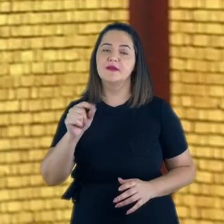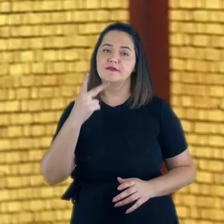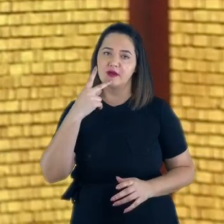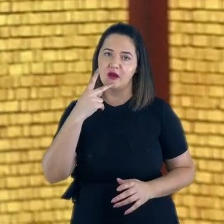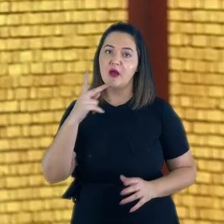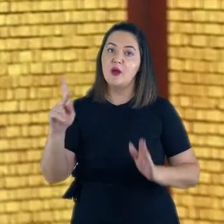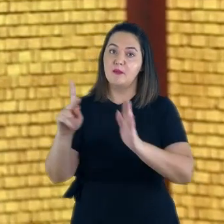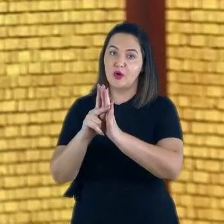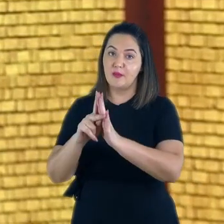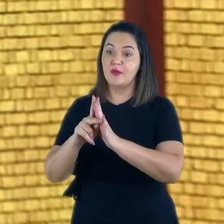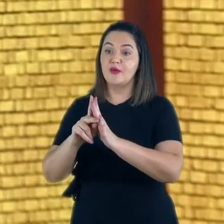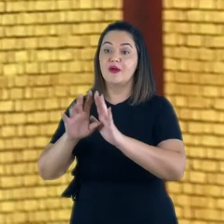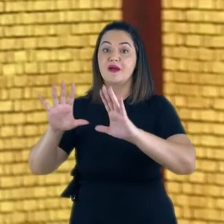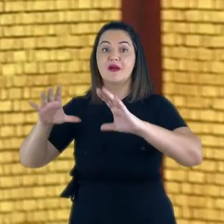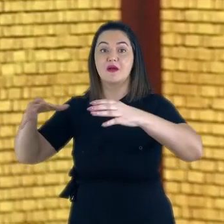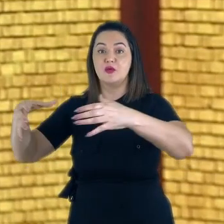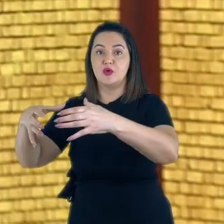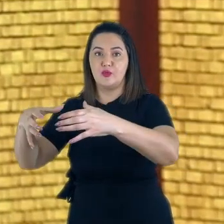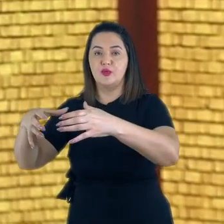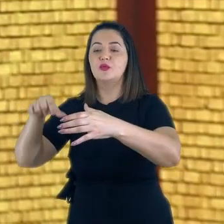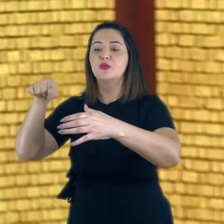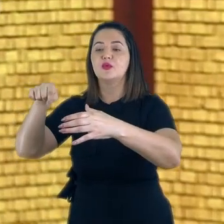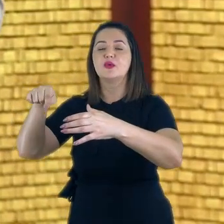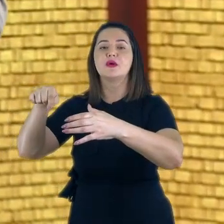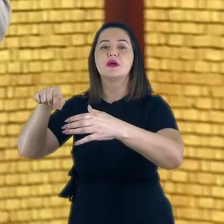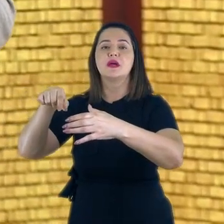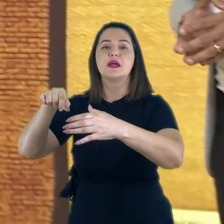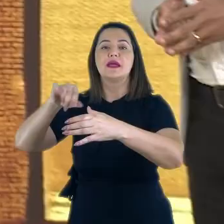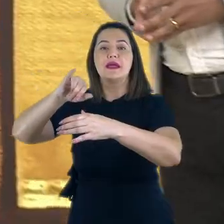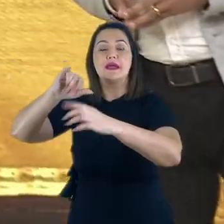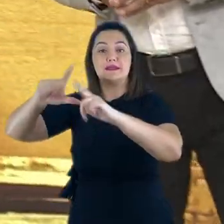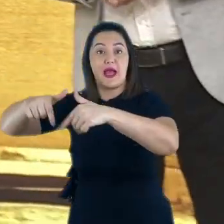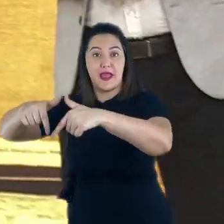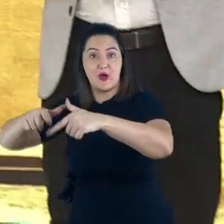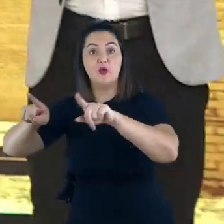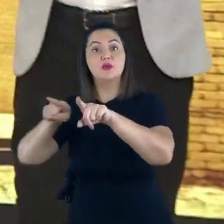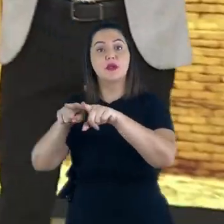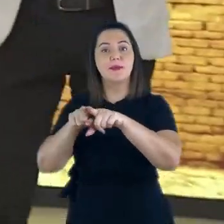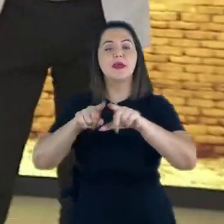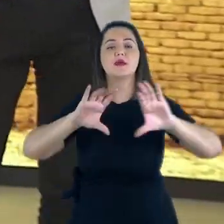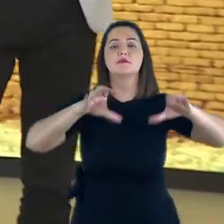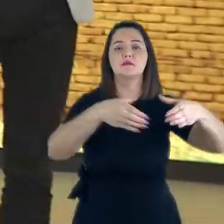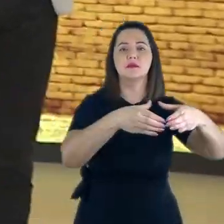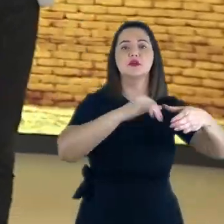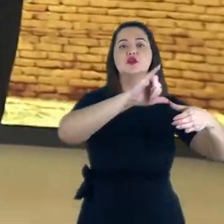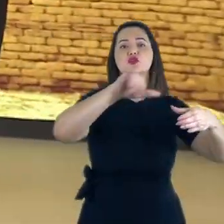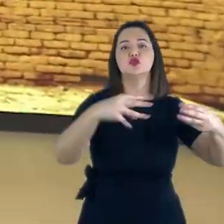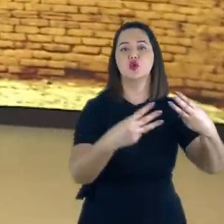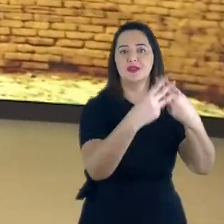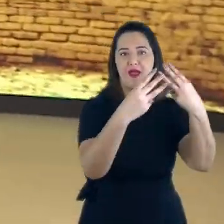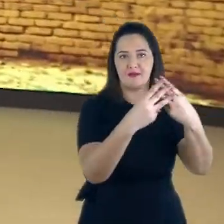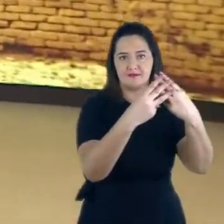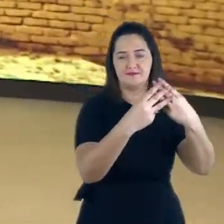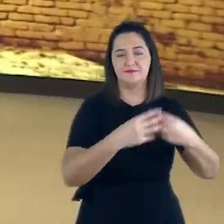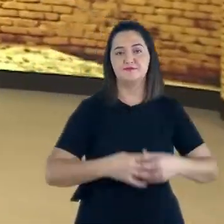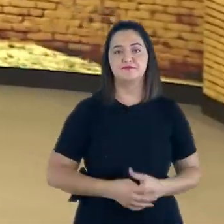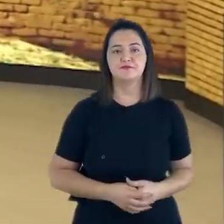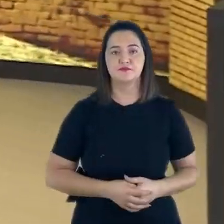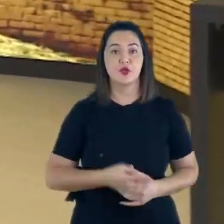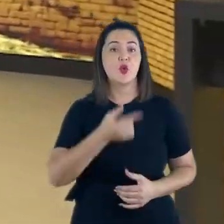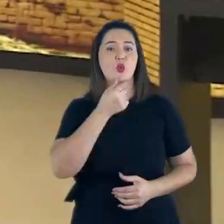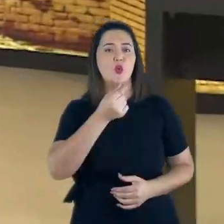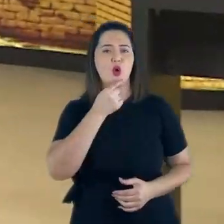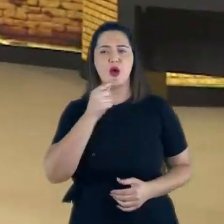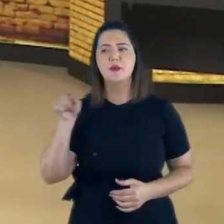e depois da casa de Judá. Isso é muito interessante. De acordo com o teólogo brasileiro Dr. Alberto Tim, PhD